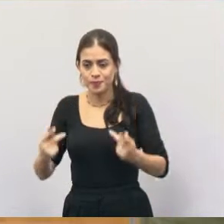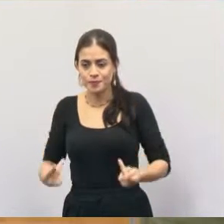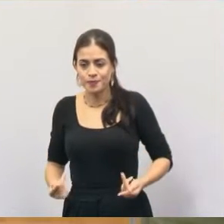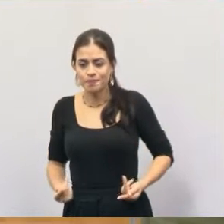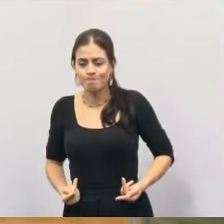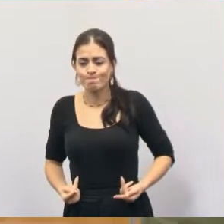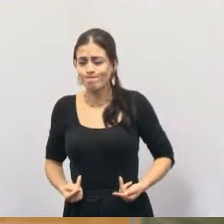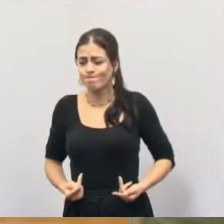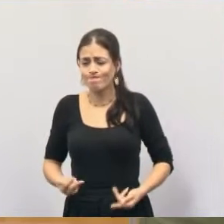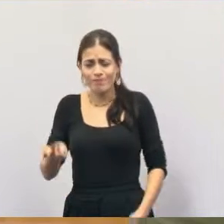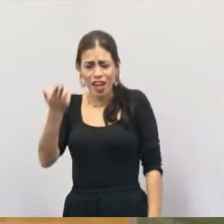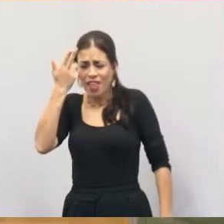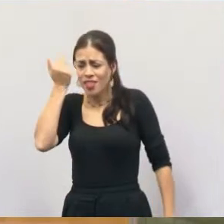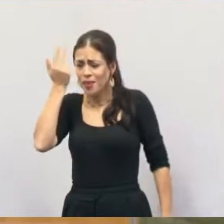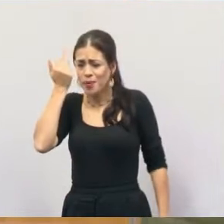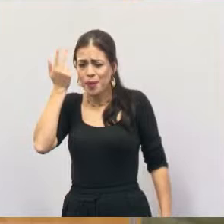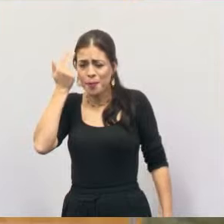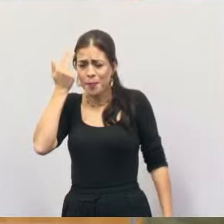comuns,